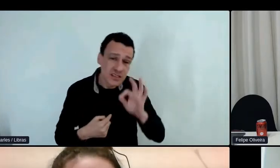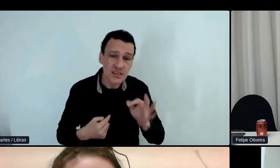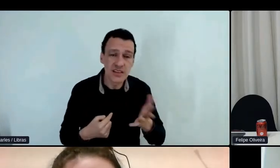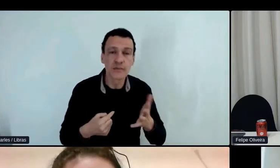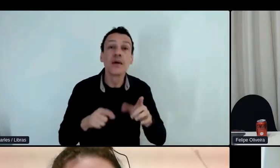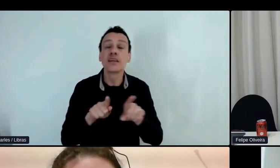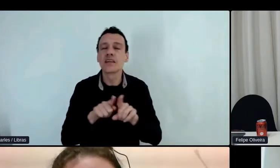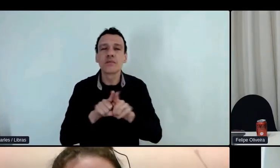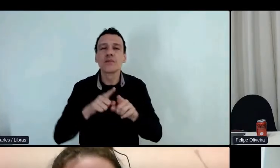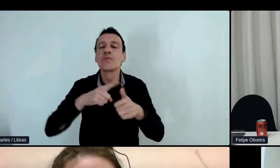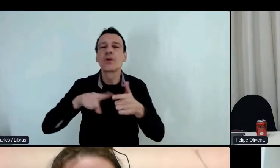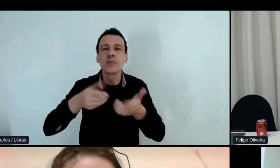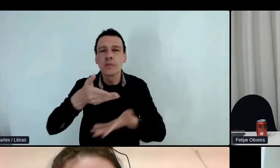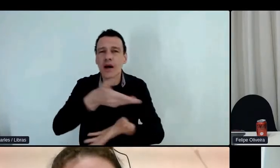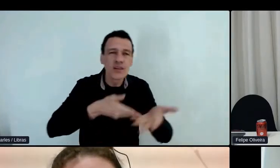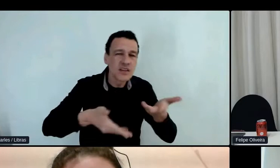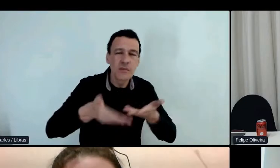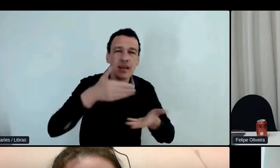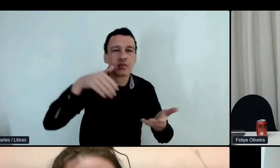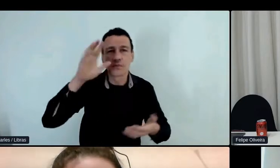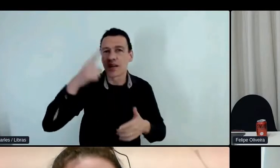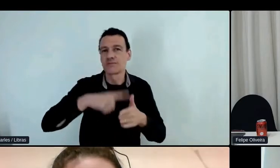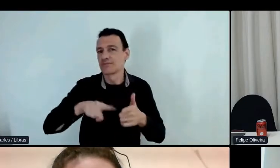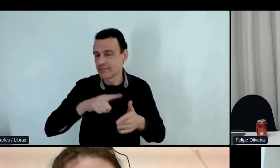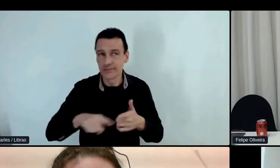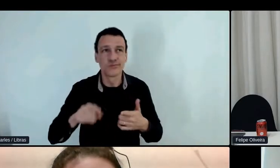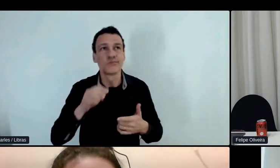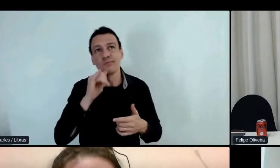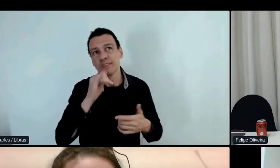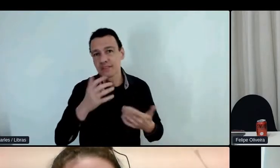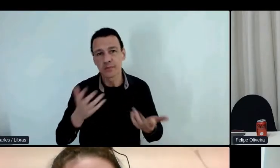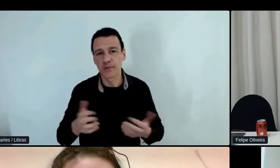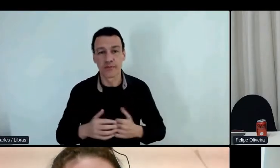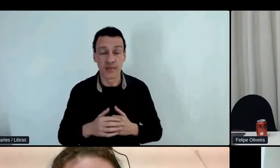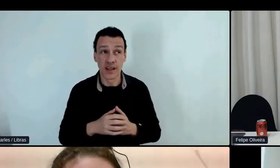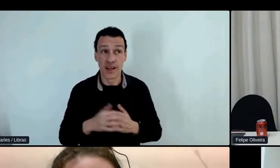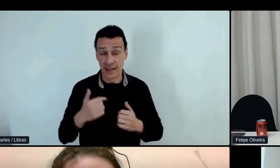sabe a matéria, sabe, mas não consegue compreender a prova que está ali.